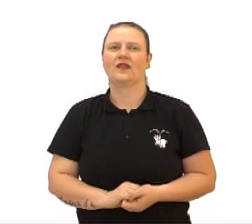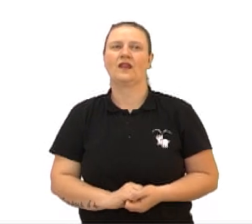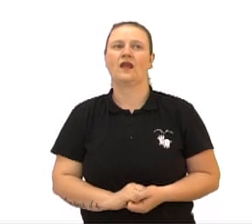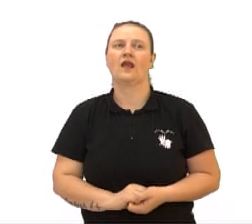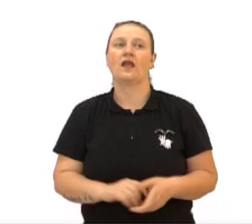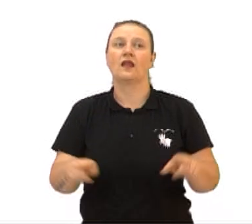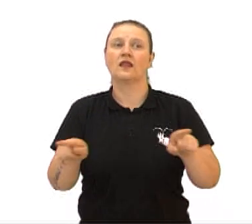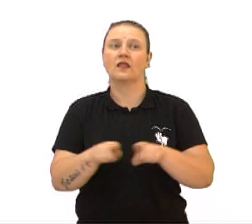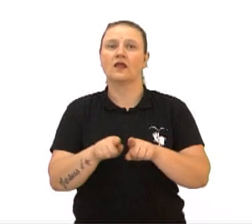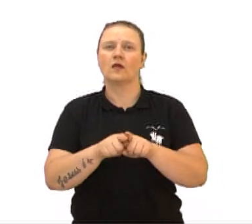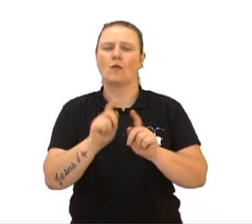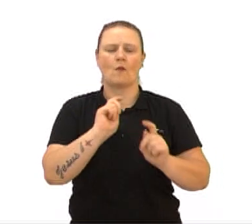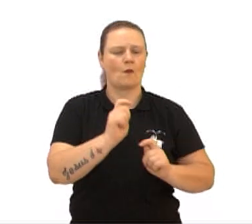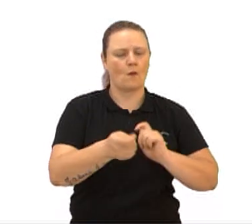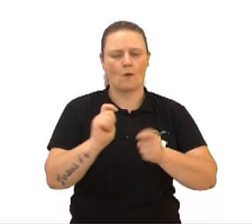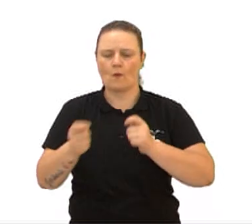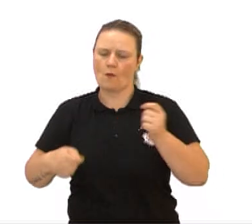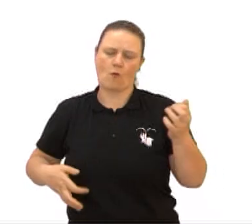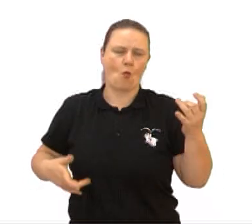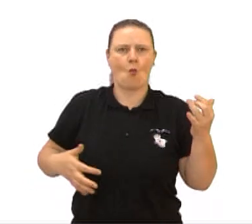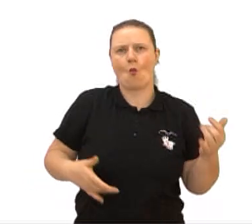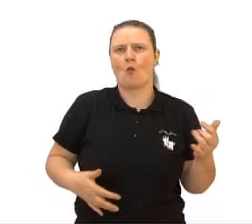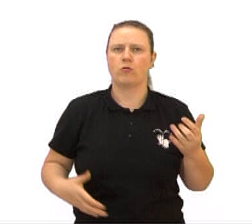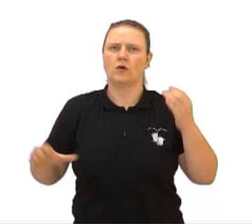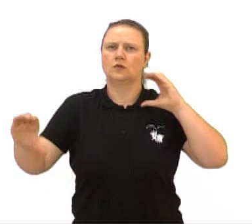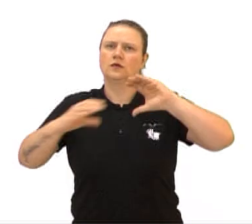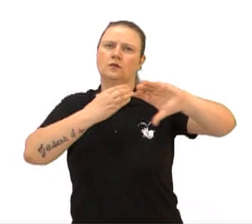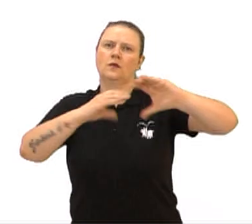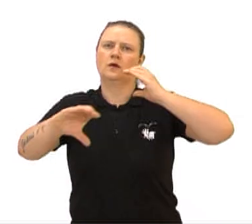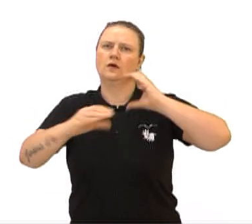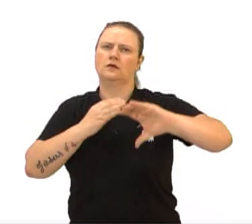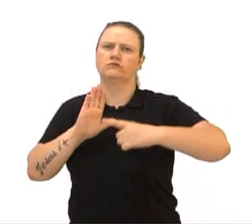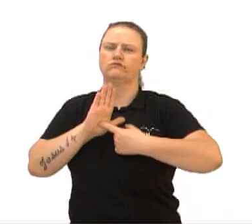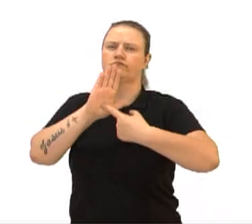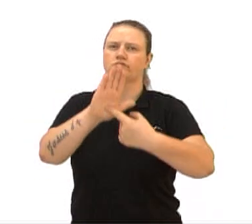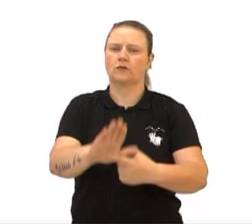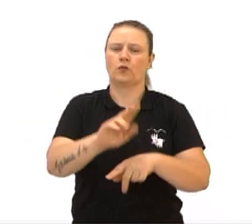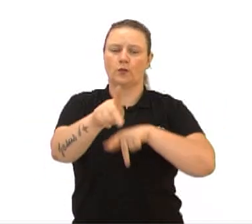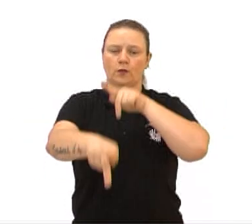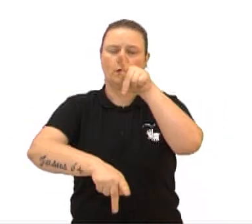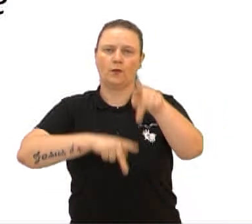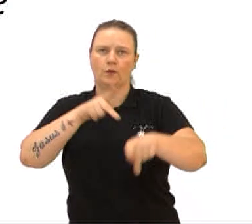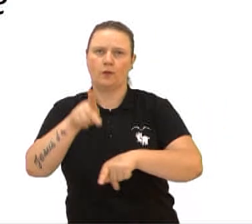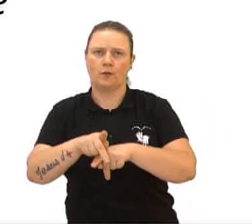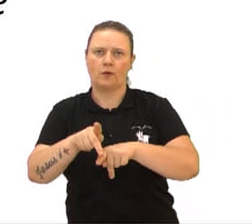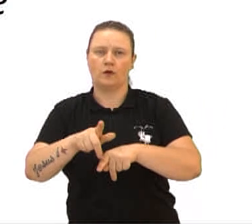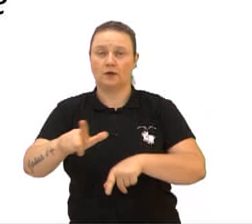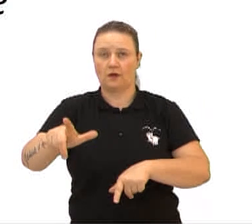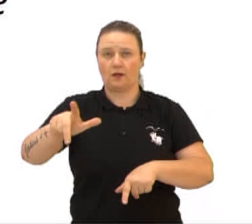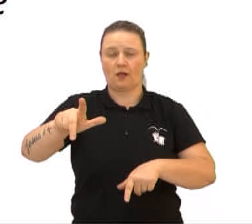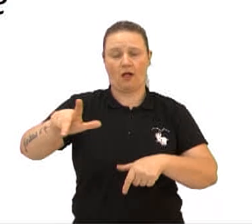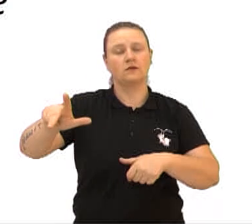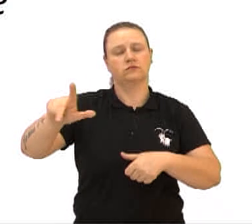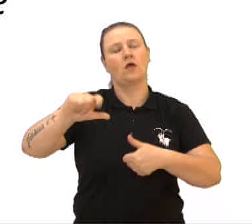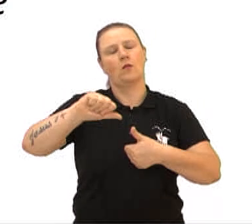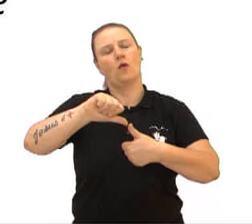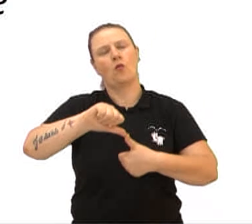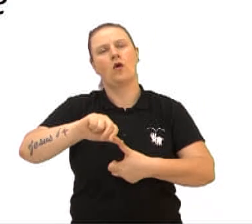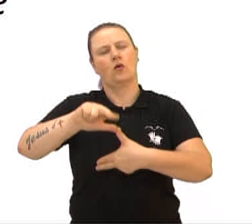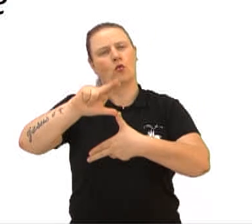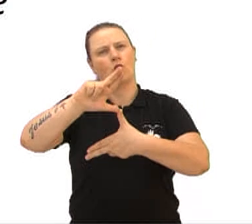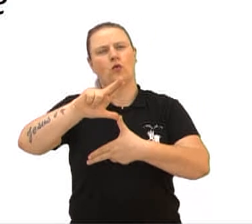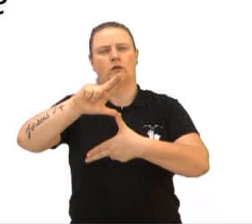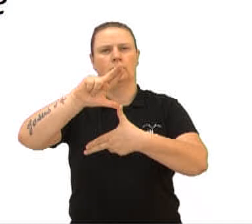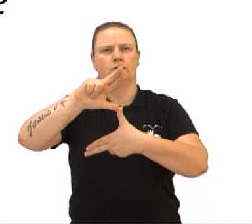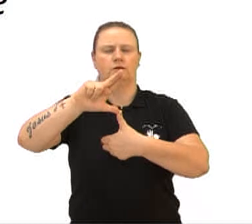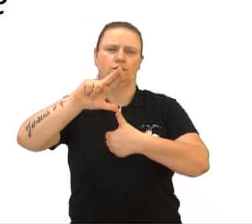os Coyotes, né? É uma canção que se refere aos povos latinos. De acordo com